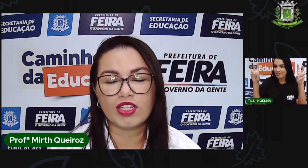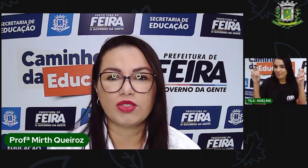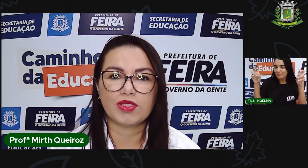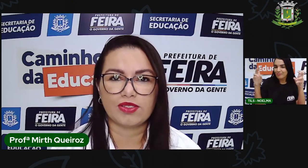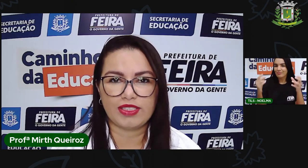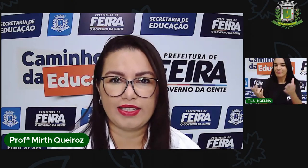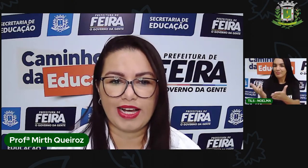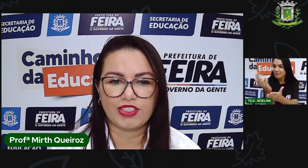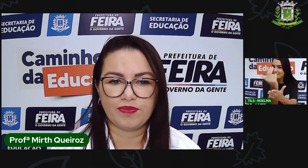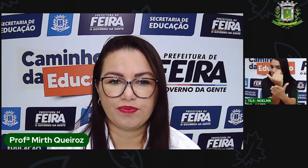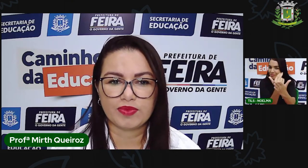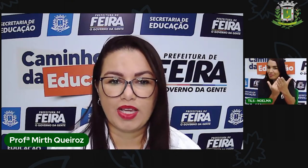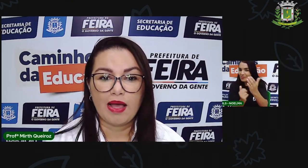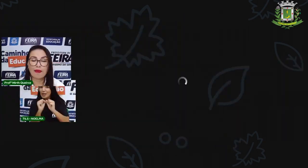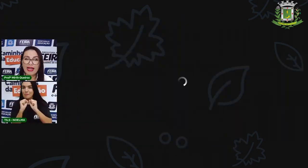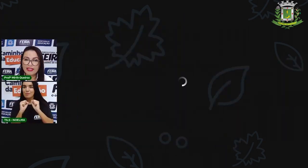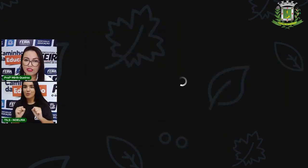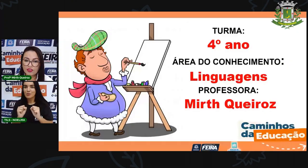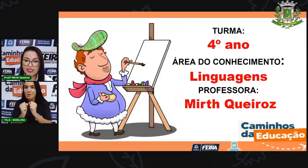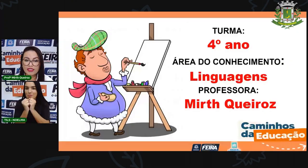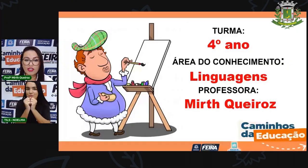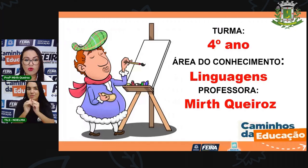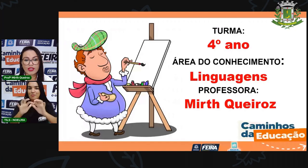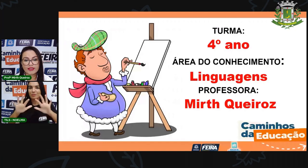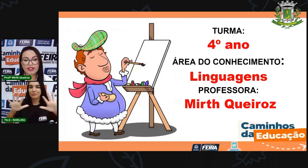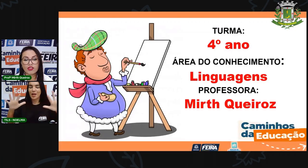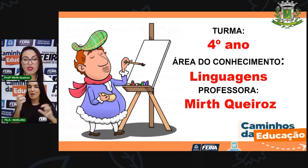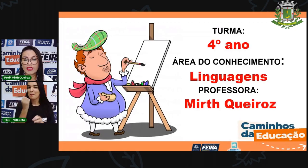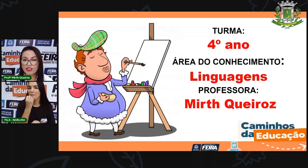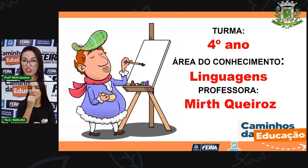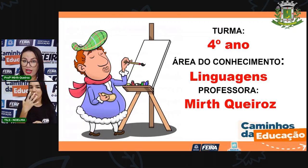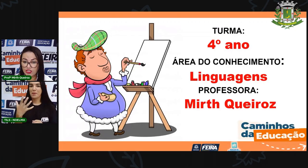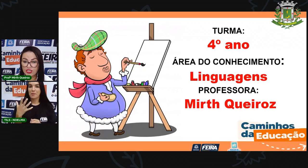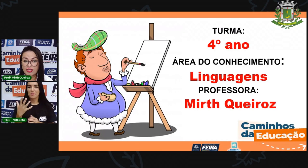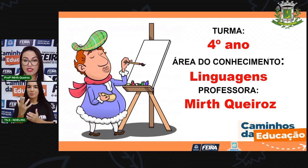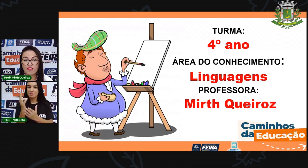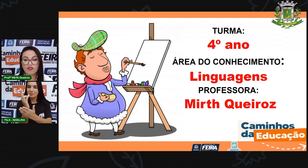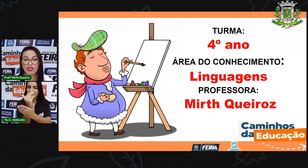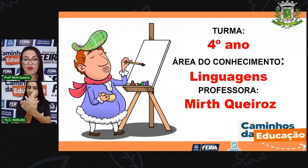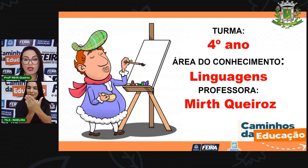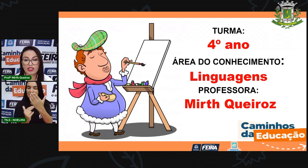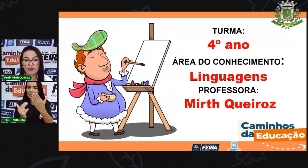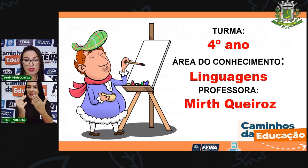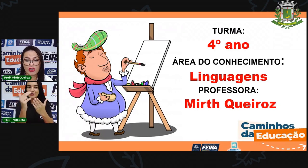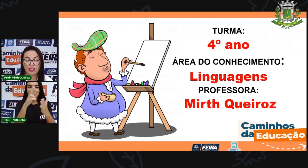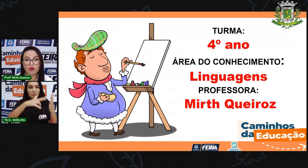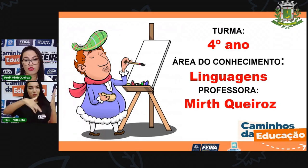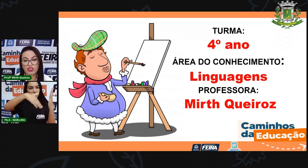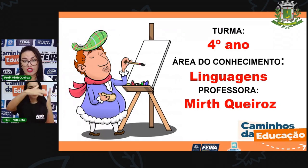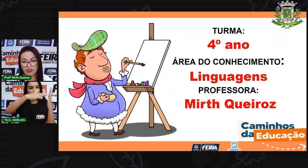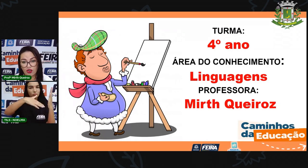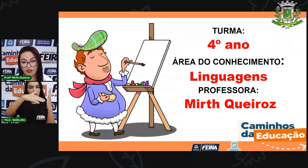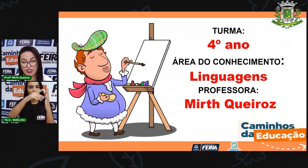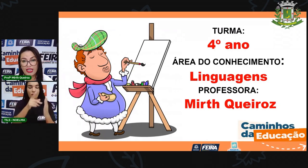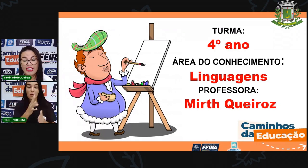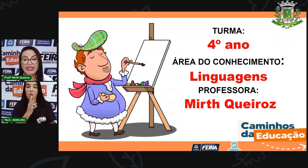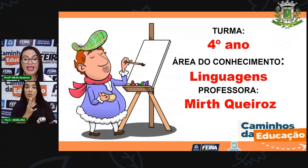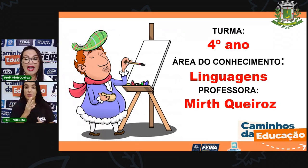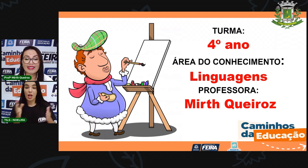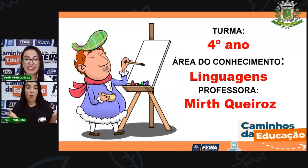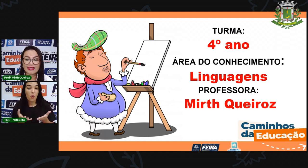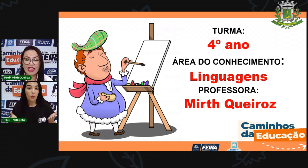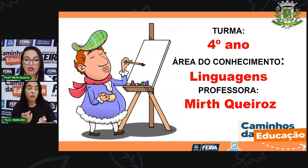história de uma sociedade. Para isso, vocês irão conhecer dois artistas que viveram ali no século XIX